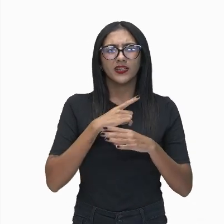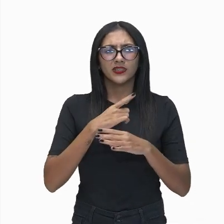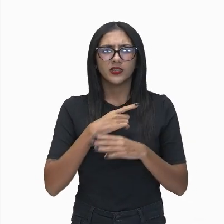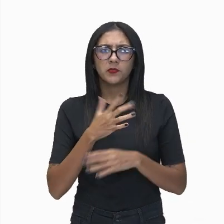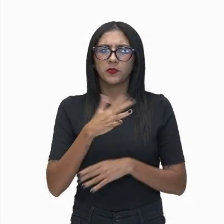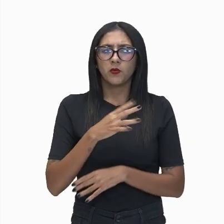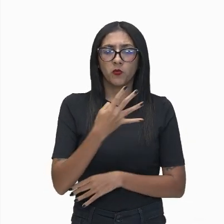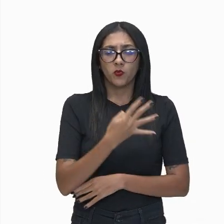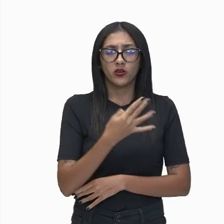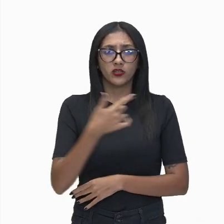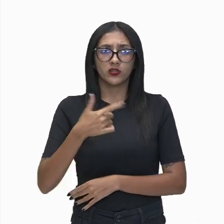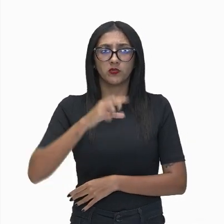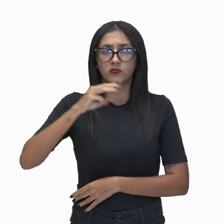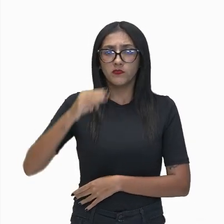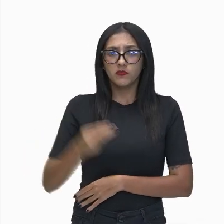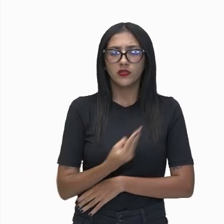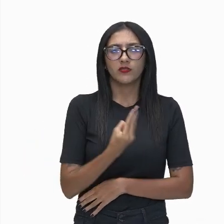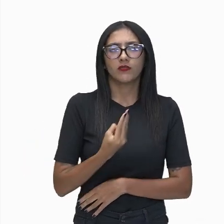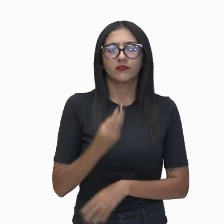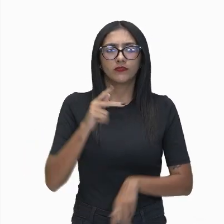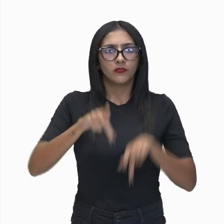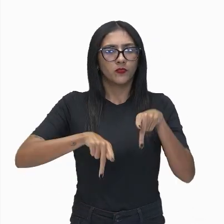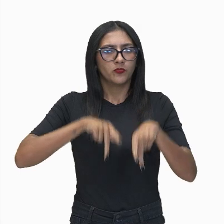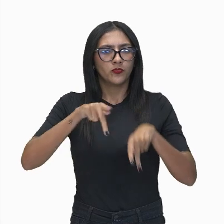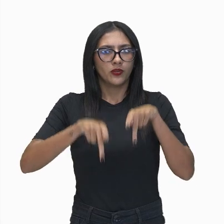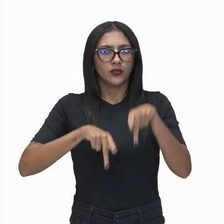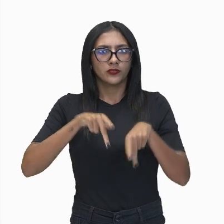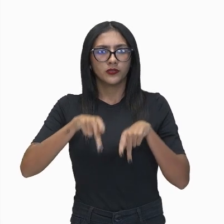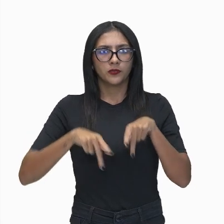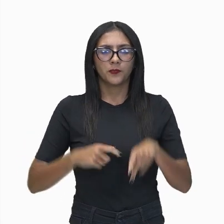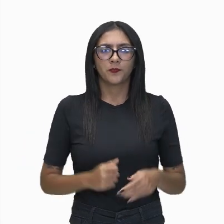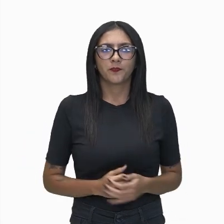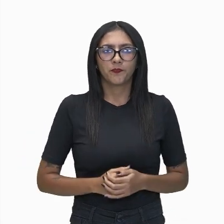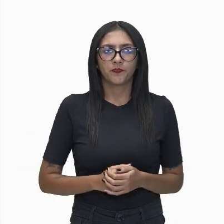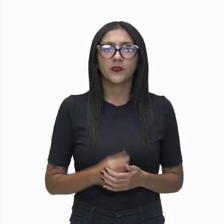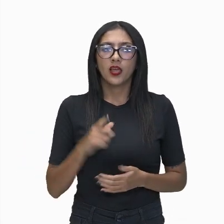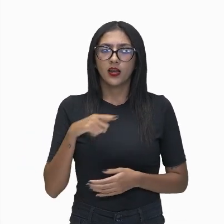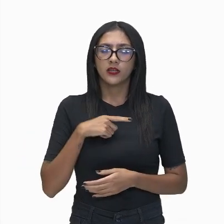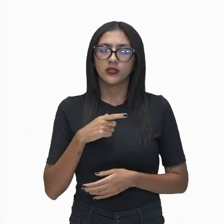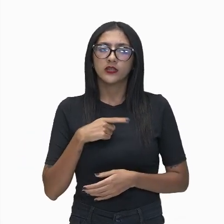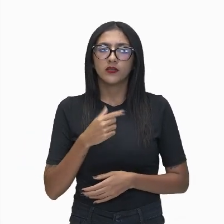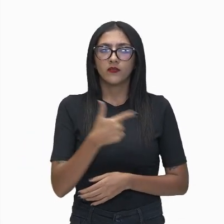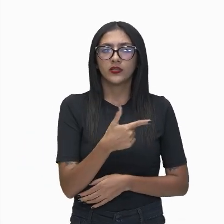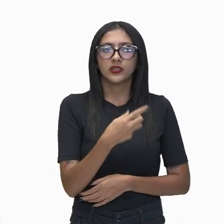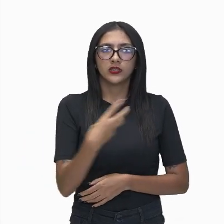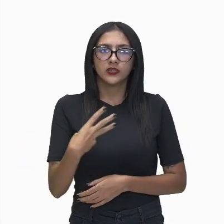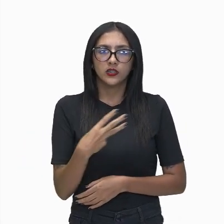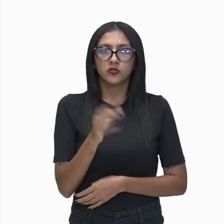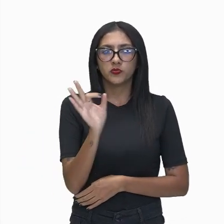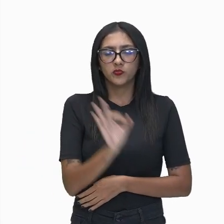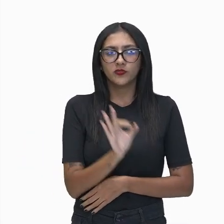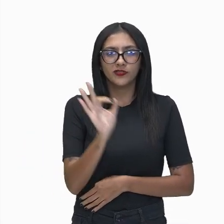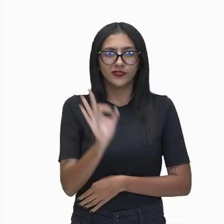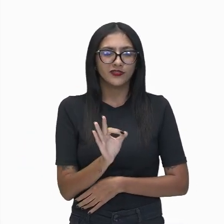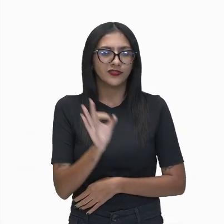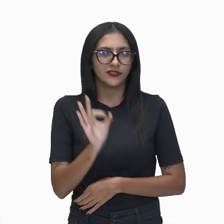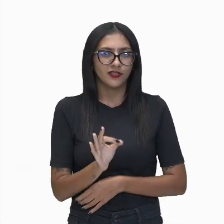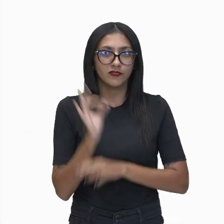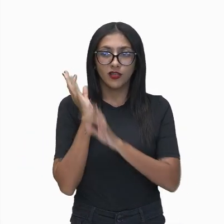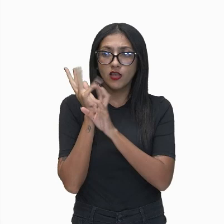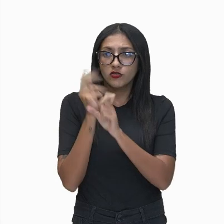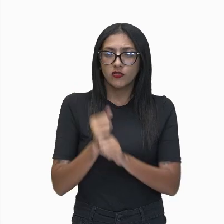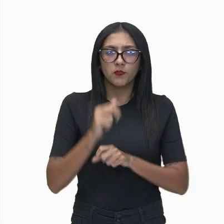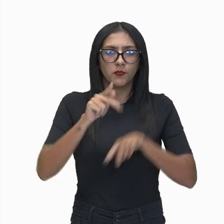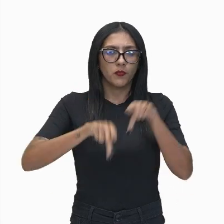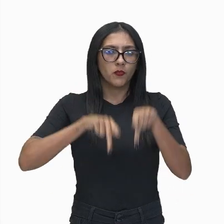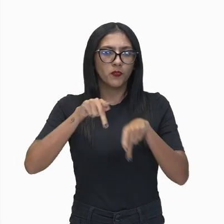42 milhões de pessoas, representando aproximadamente 23% da